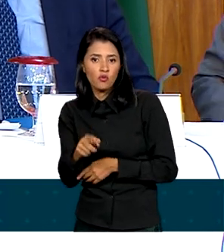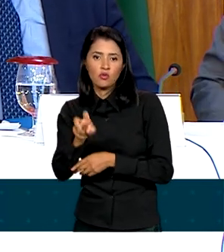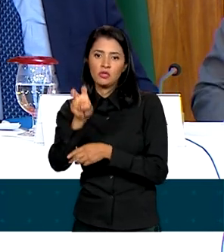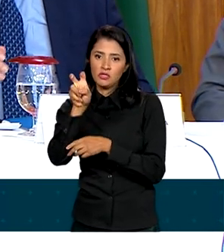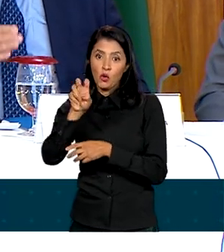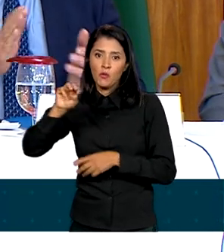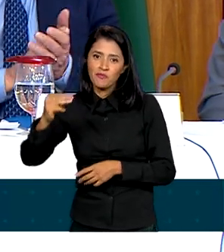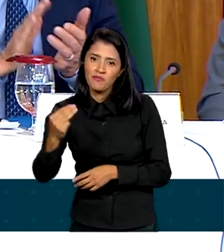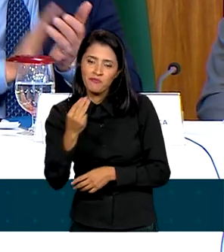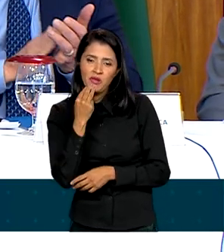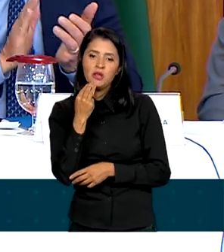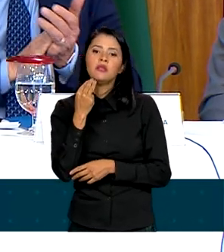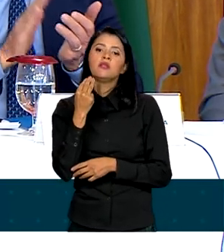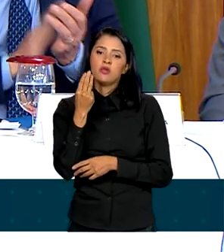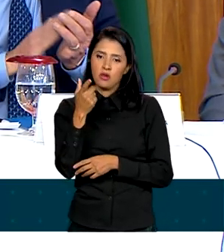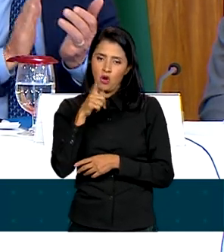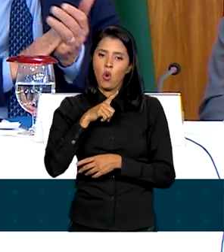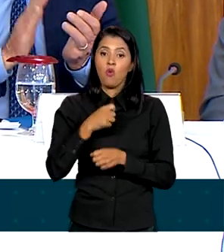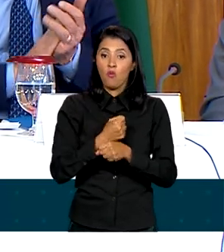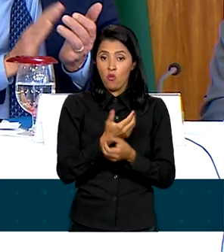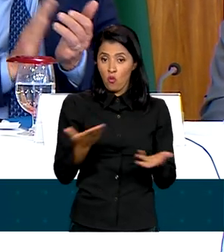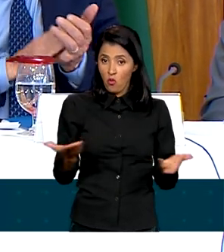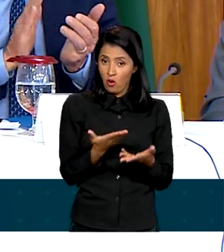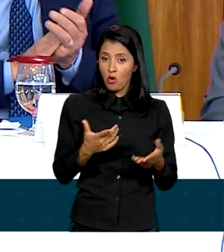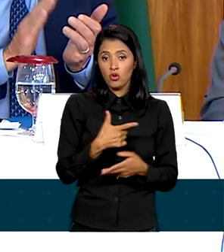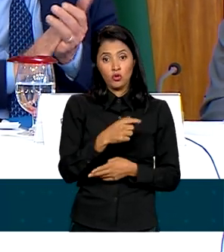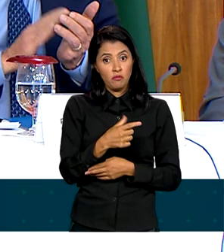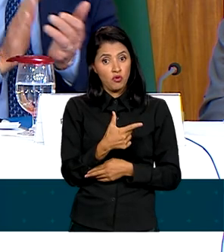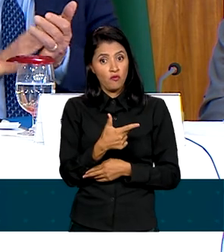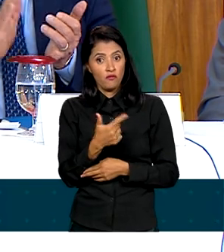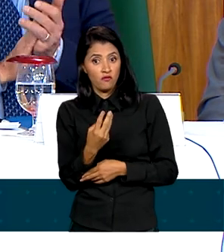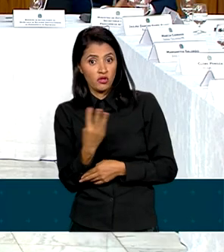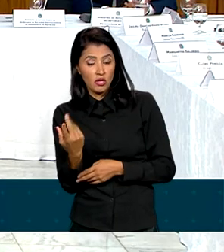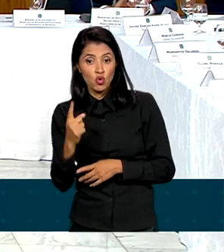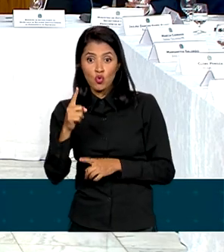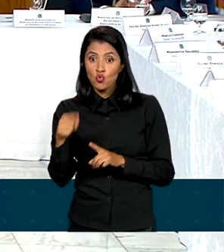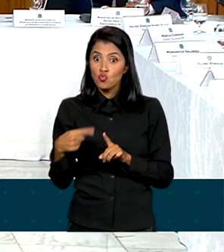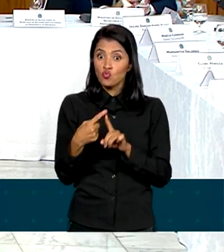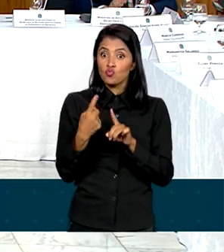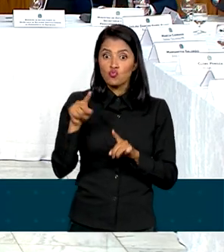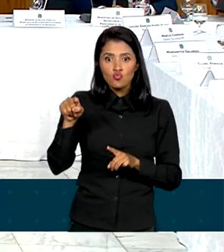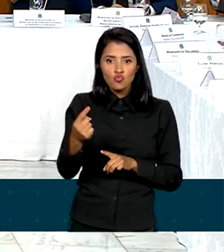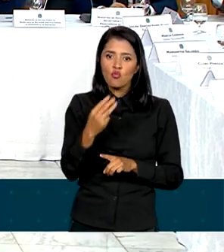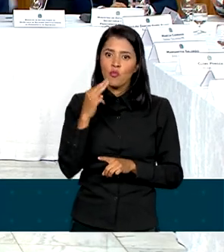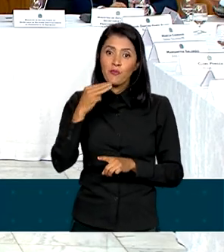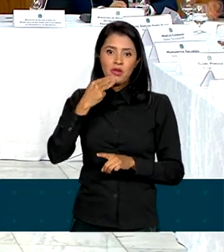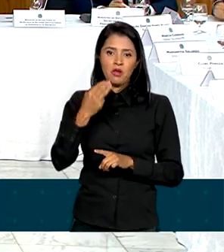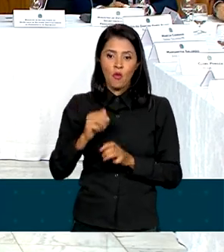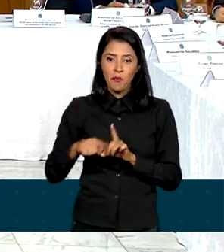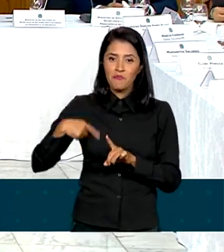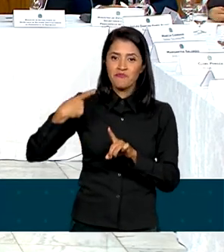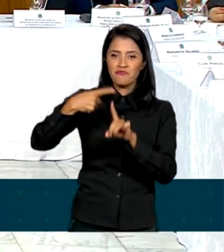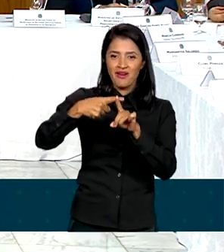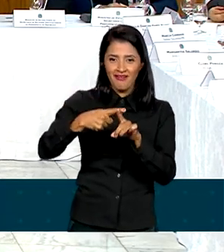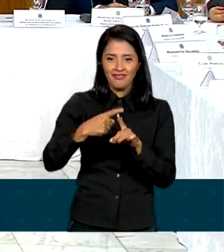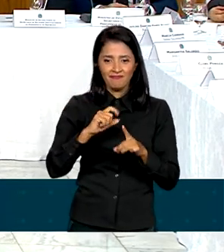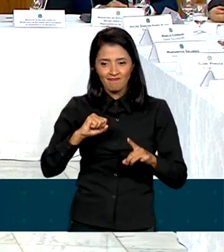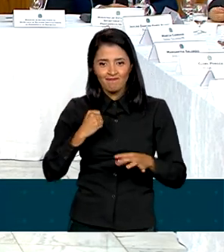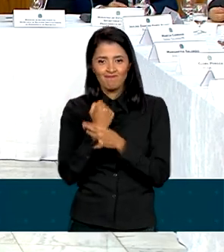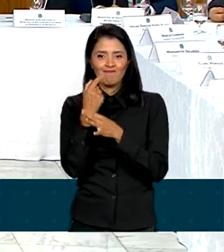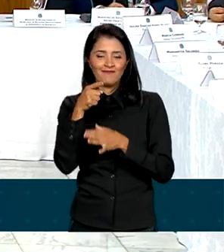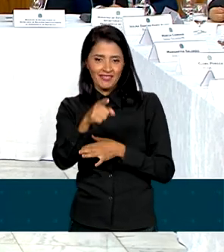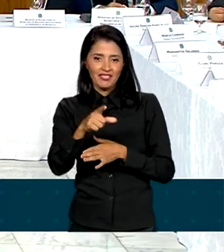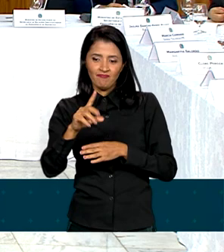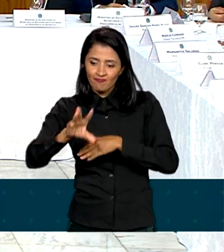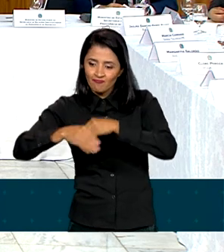5,5 bilhões esse ano, de 2023, 1 bilhão e meio a mais. Isso, além de garantir a complementação para os senhores prefeitos e prefeitas,